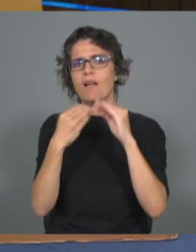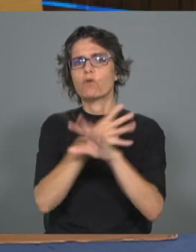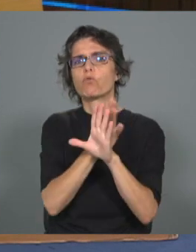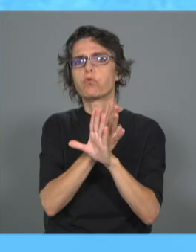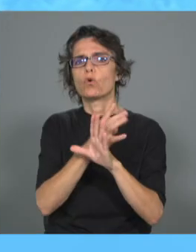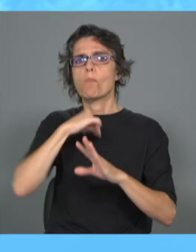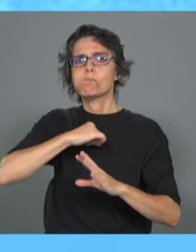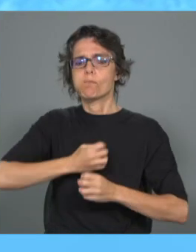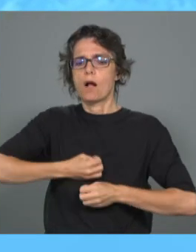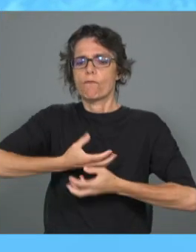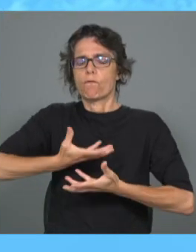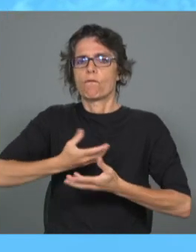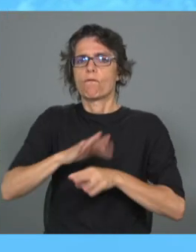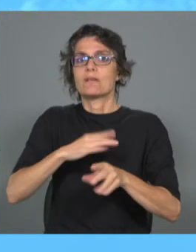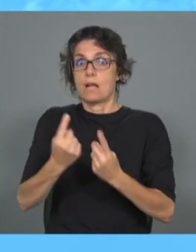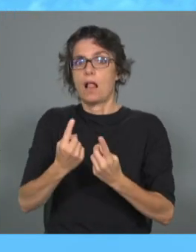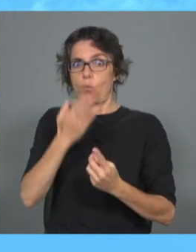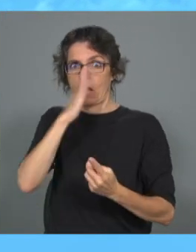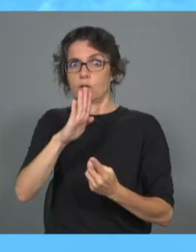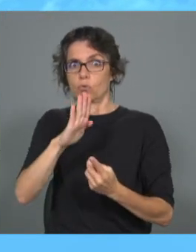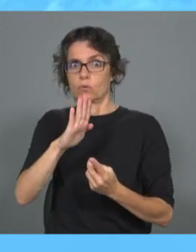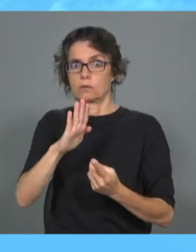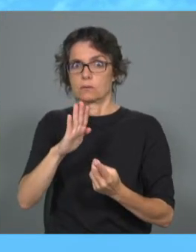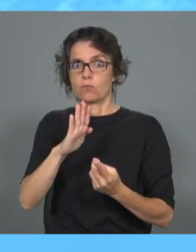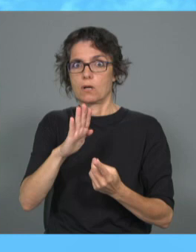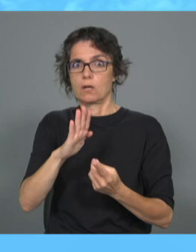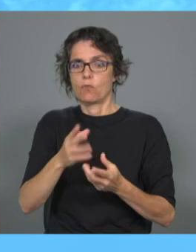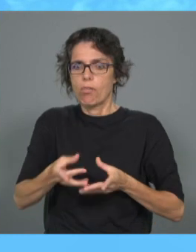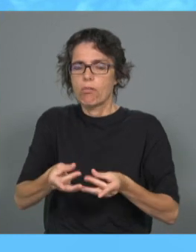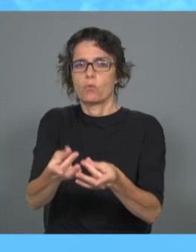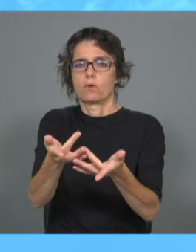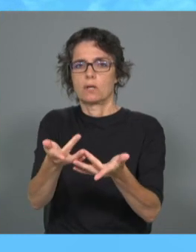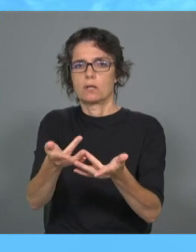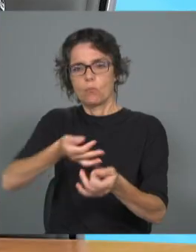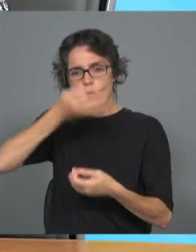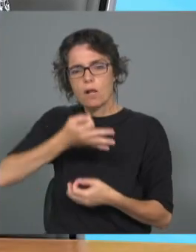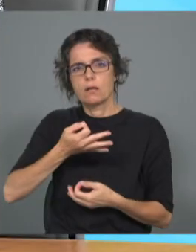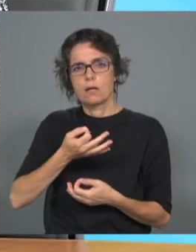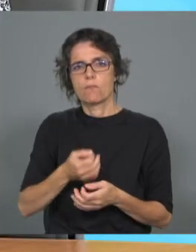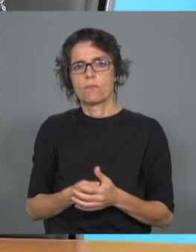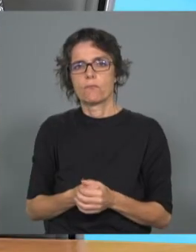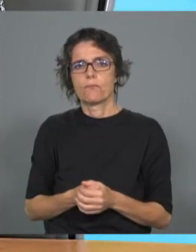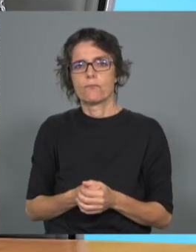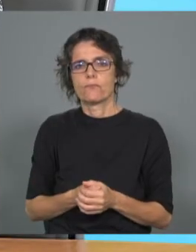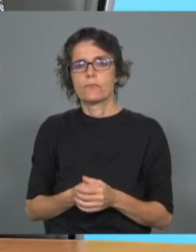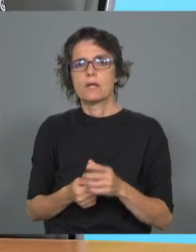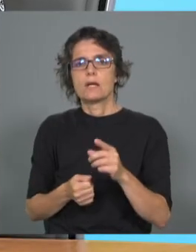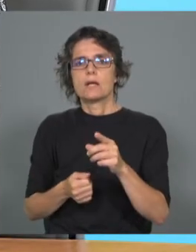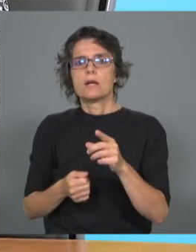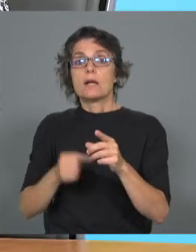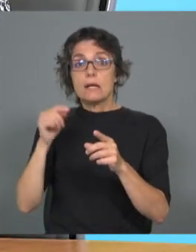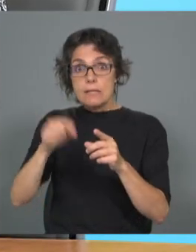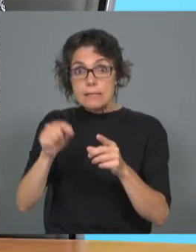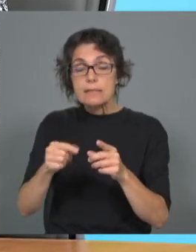fogo é a atitude que nos é pedida, de sermos coerentes com aquilo que acreditamos. Exatamente. E esta nossa capacidade de